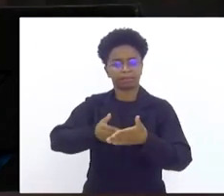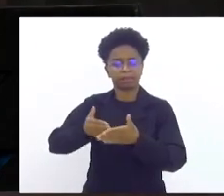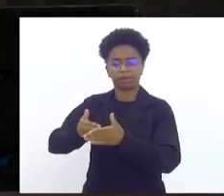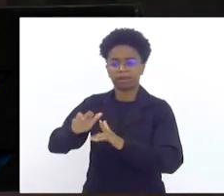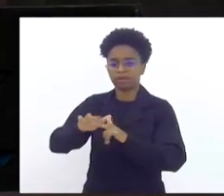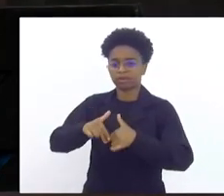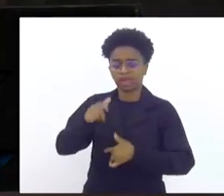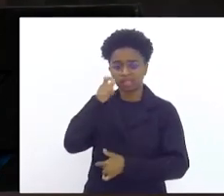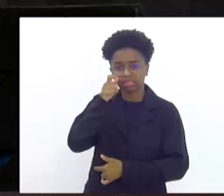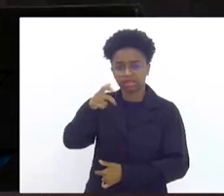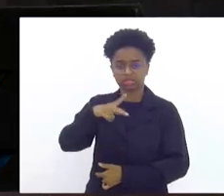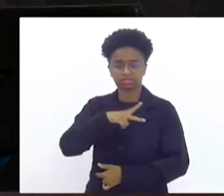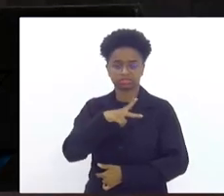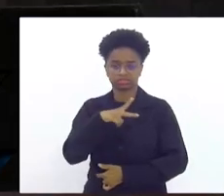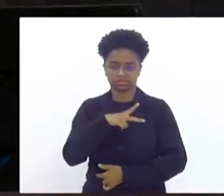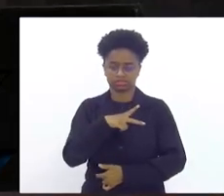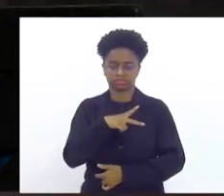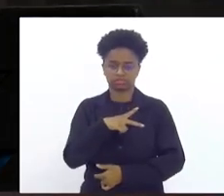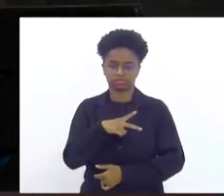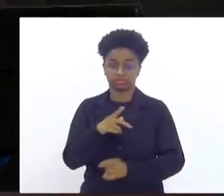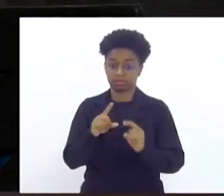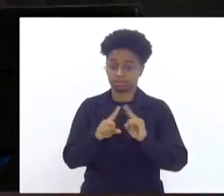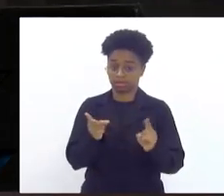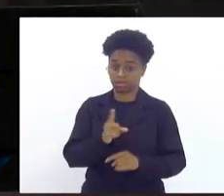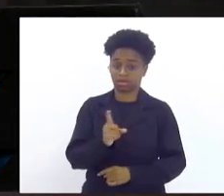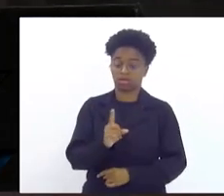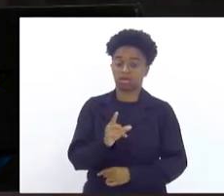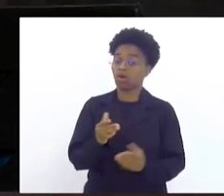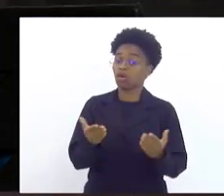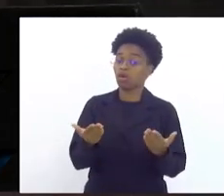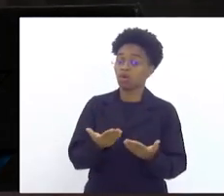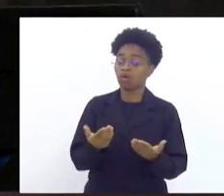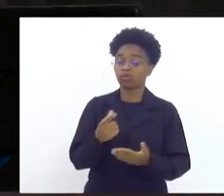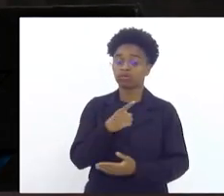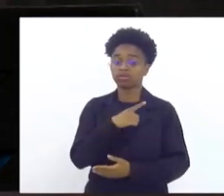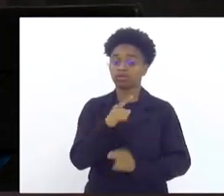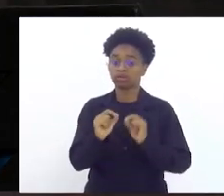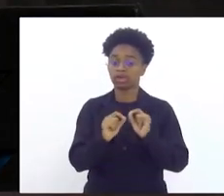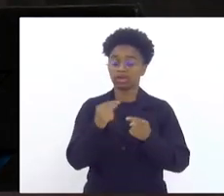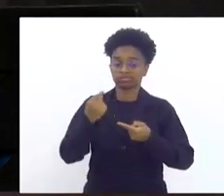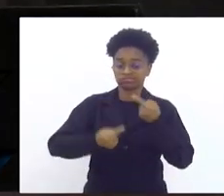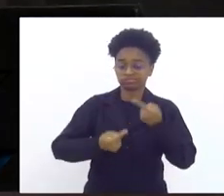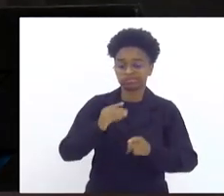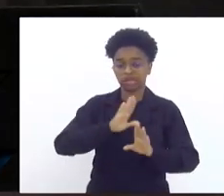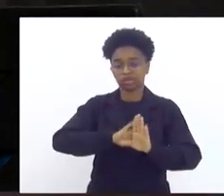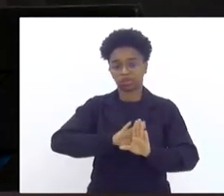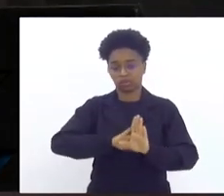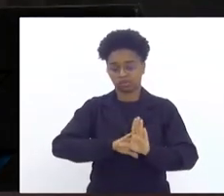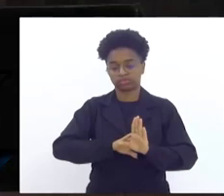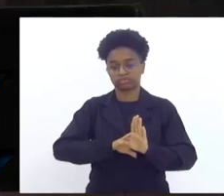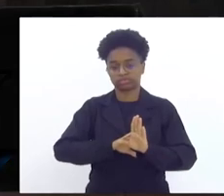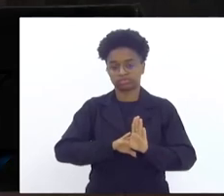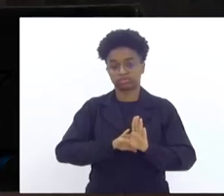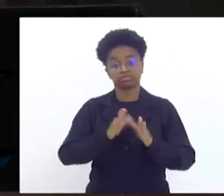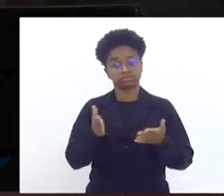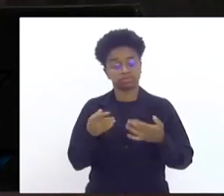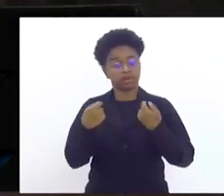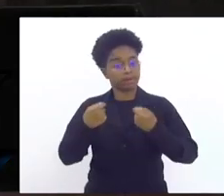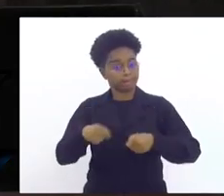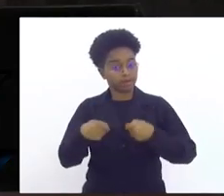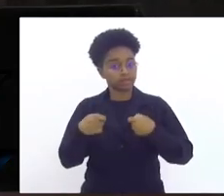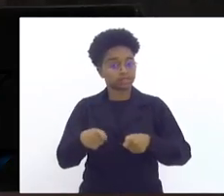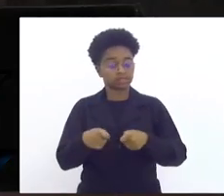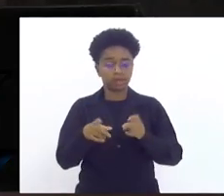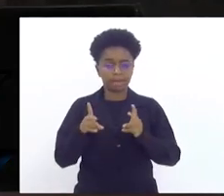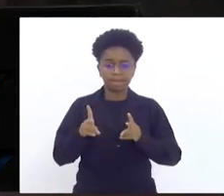interesses pessoais do próprio umbigo mas não hoje a gente tem debates ideológicos é necessário que